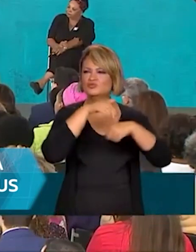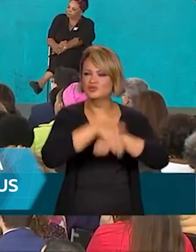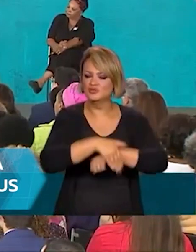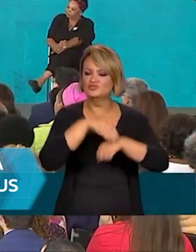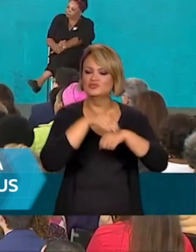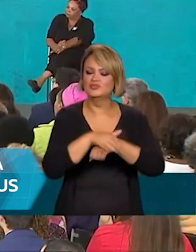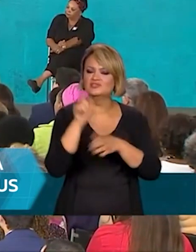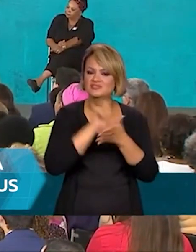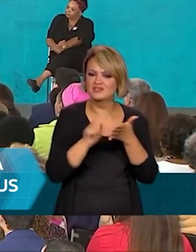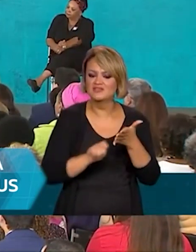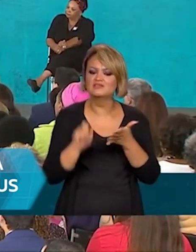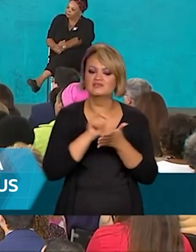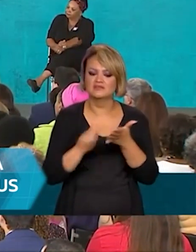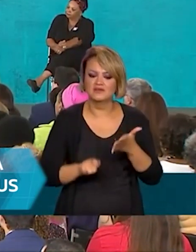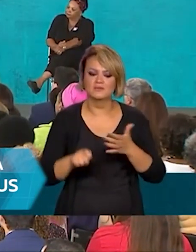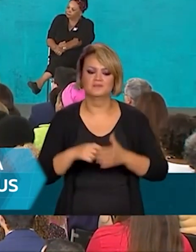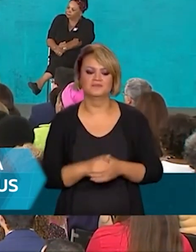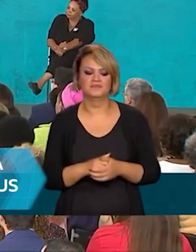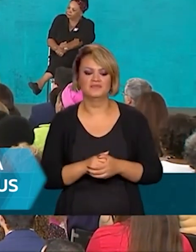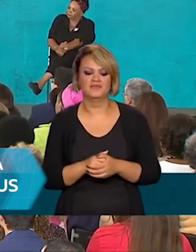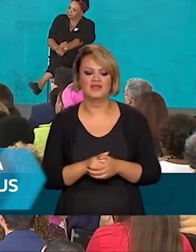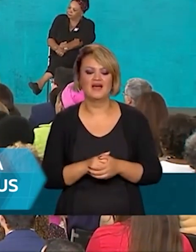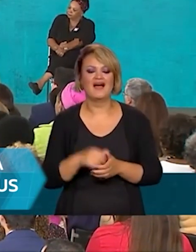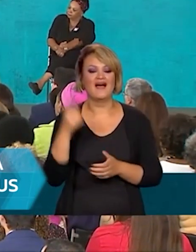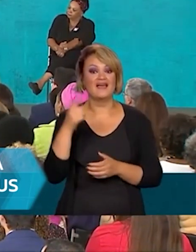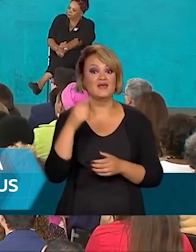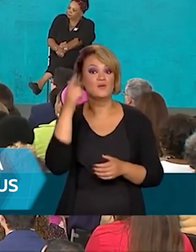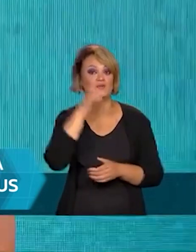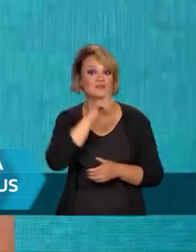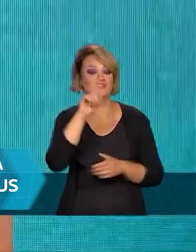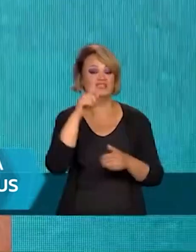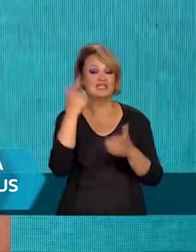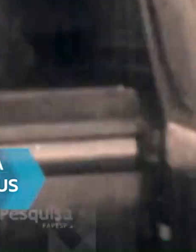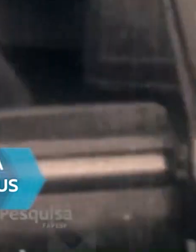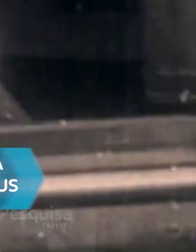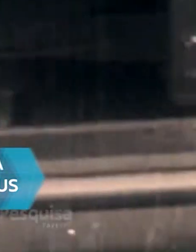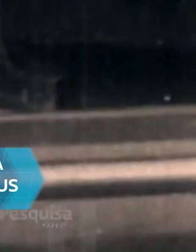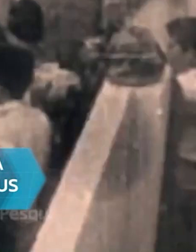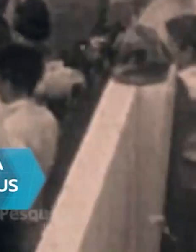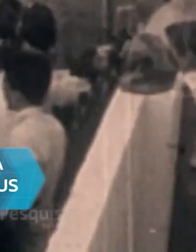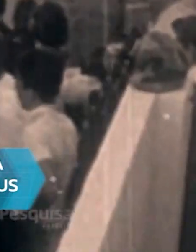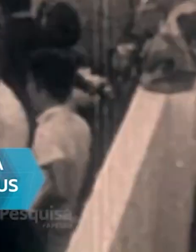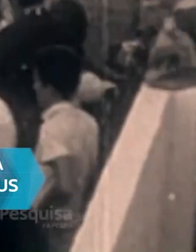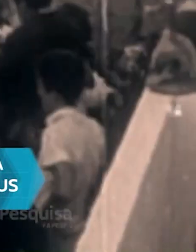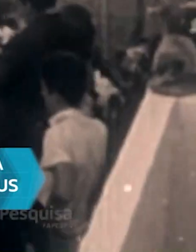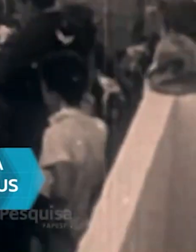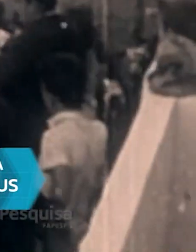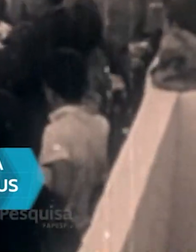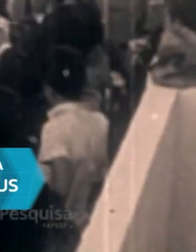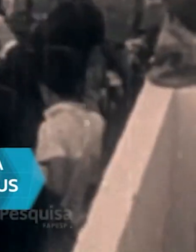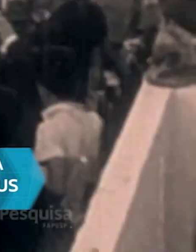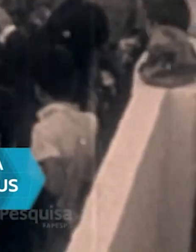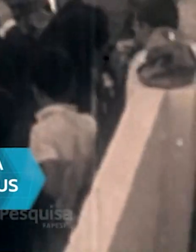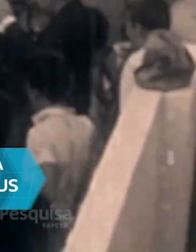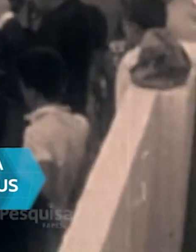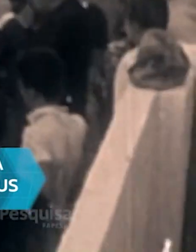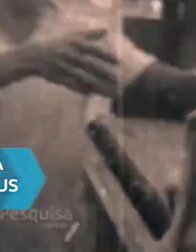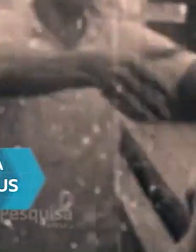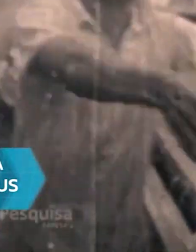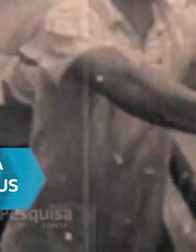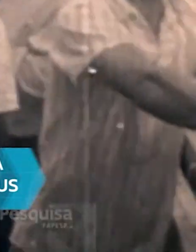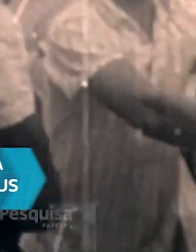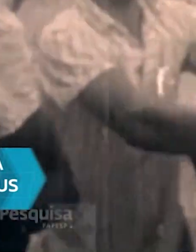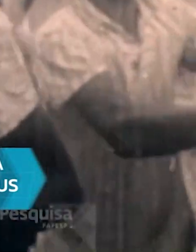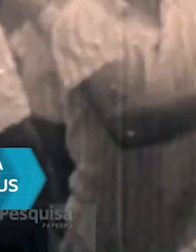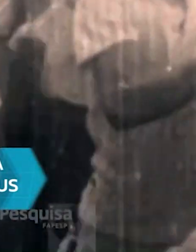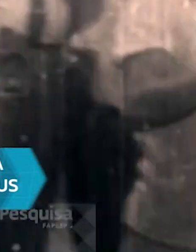escrevendo. E daí surgiram três livros sobre a minha irmã. O primeiro livro de Carolina, O Quarto